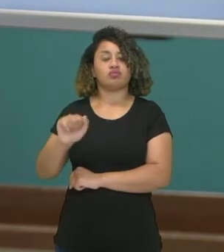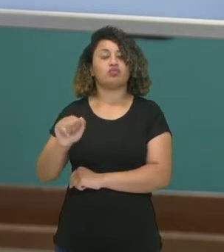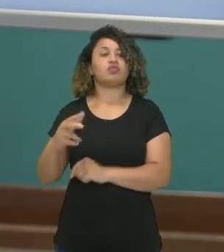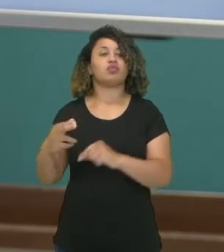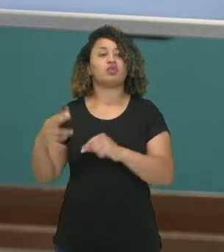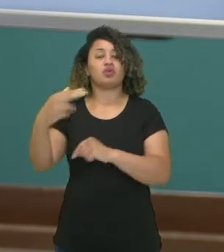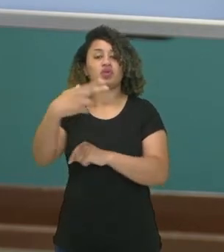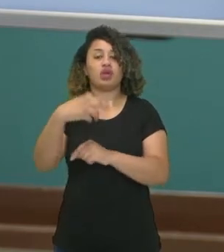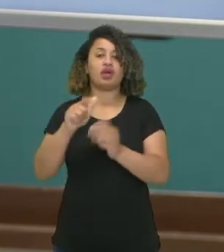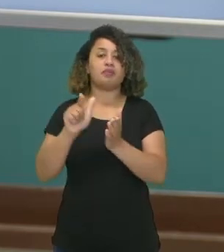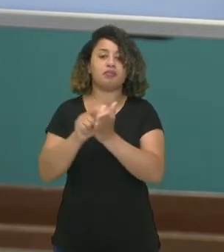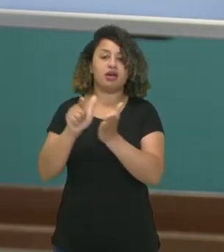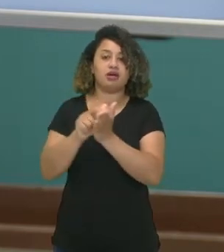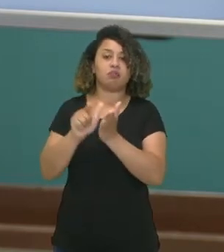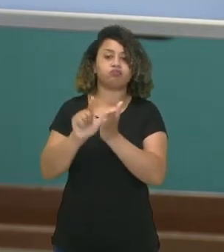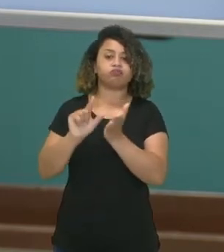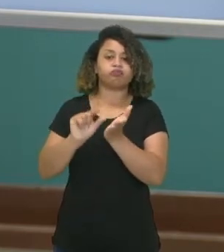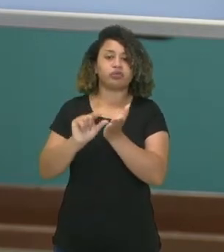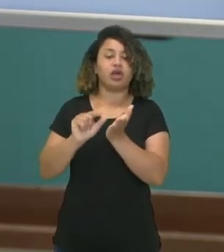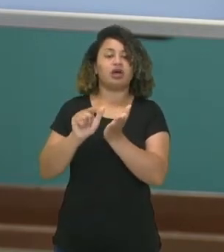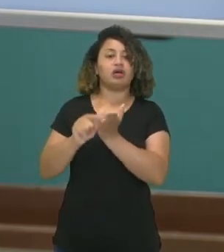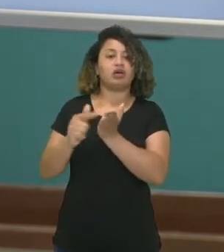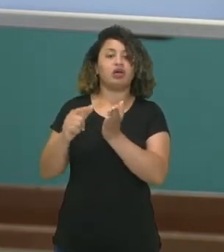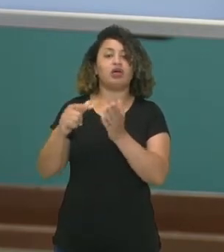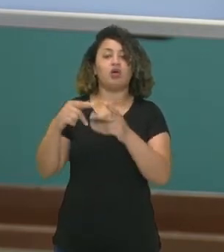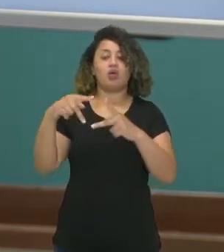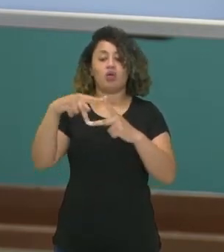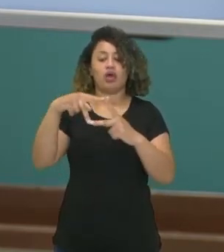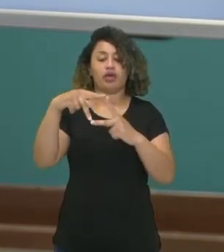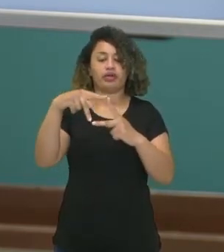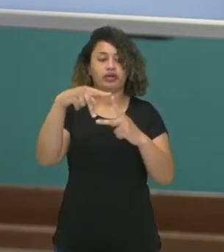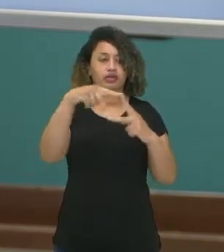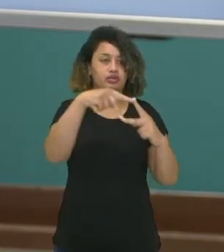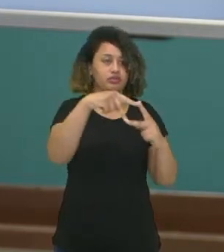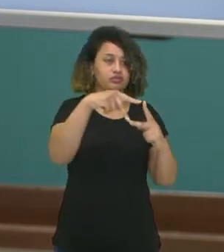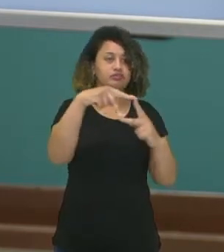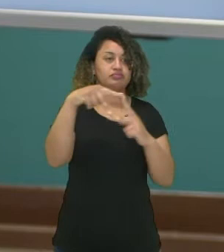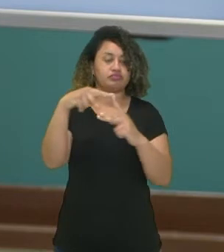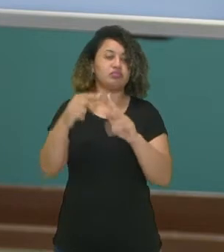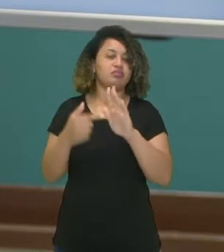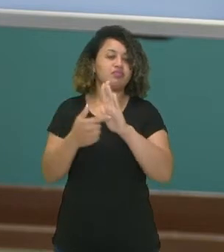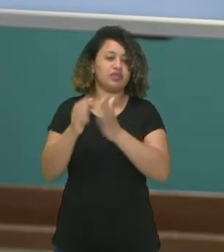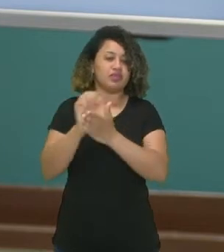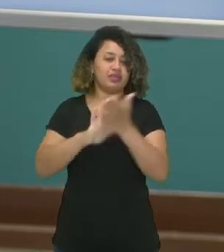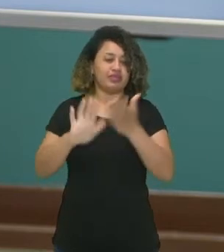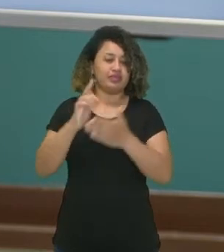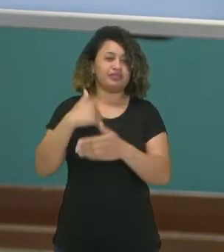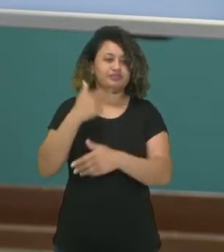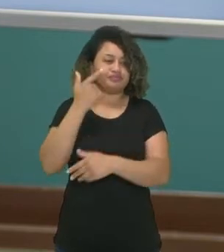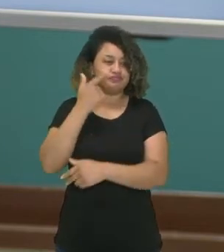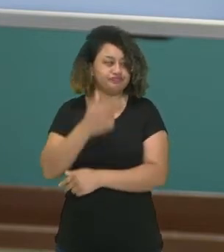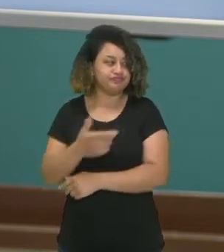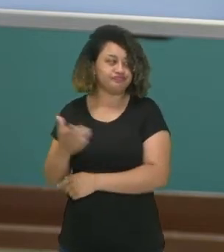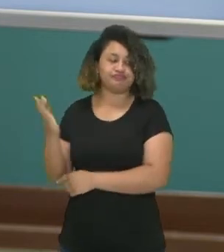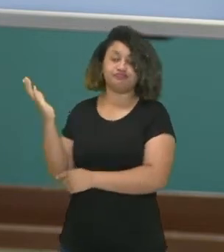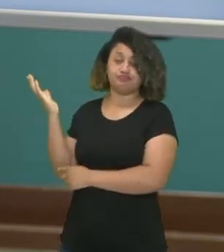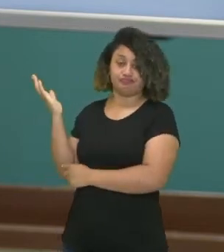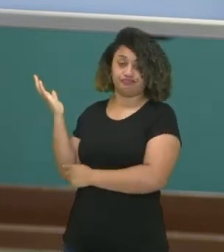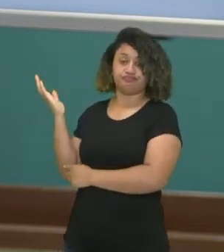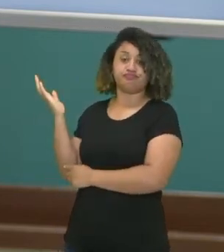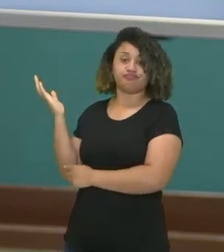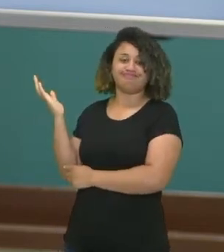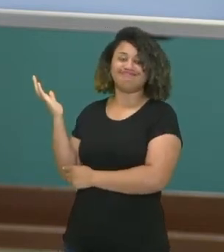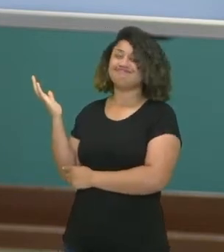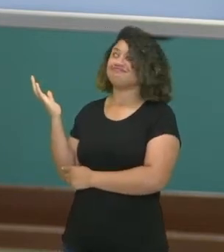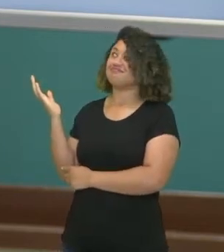de cartolina de formato quadrado, conforme indicado na imagem que segue. De